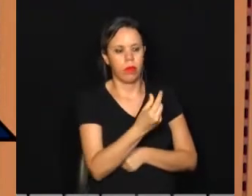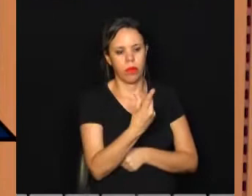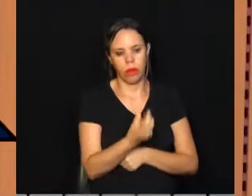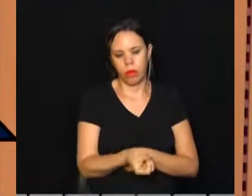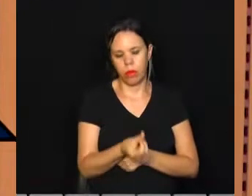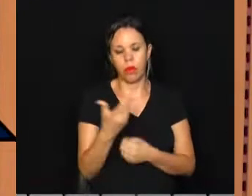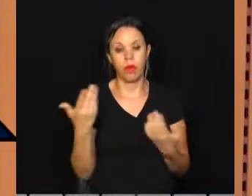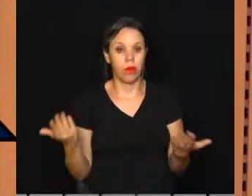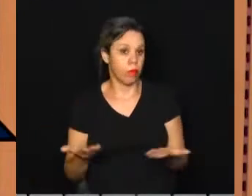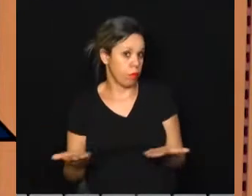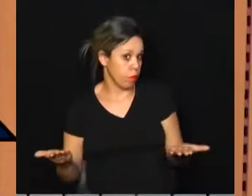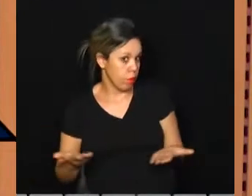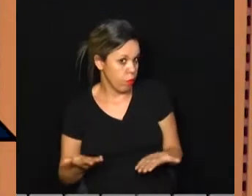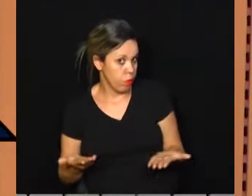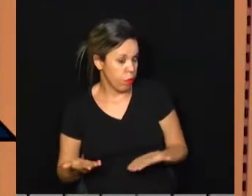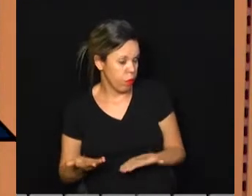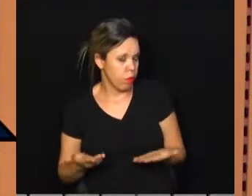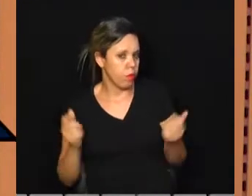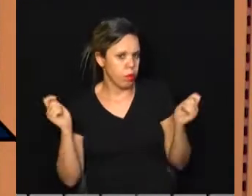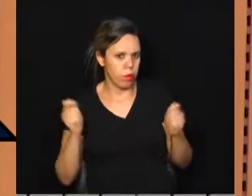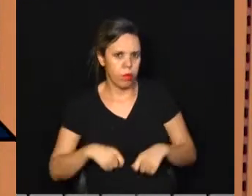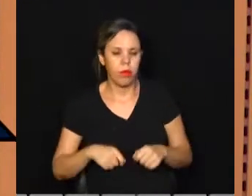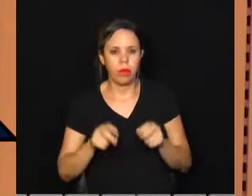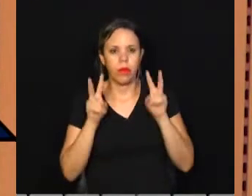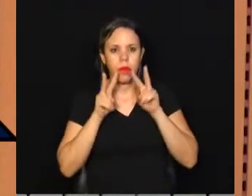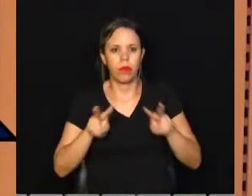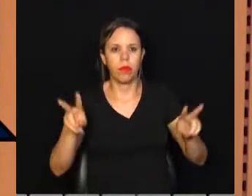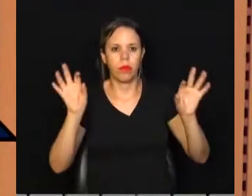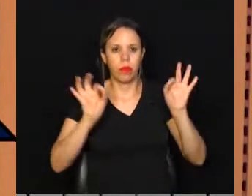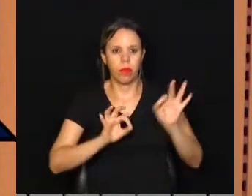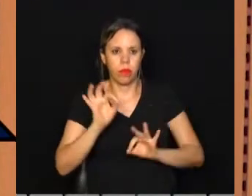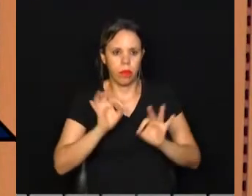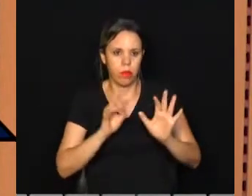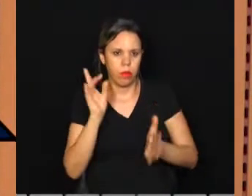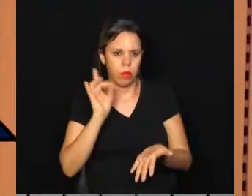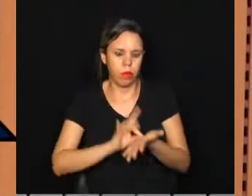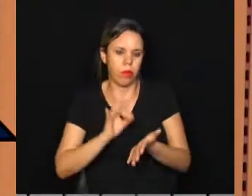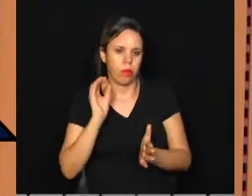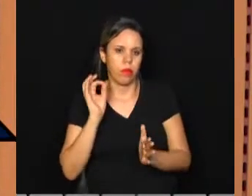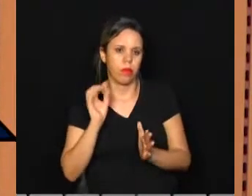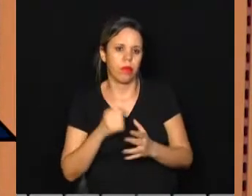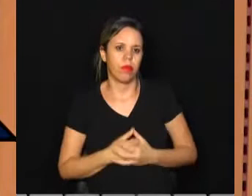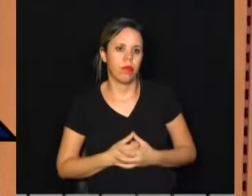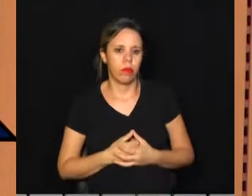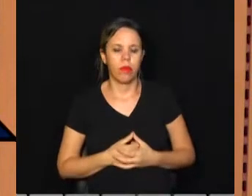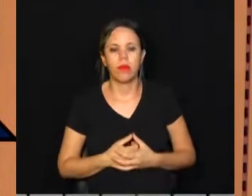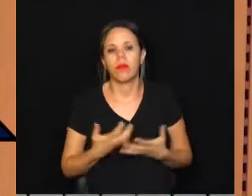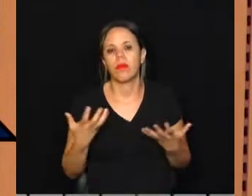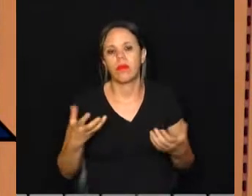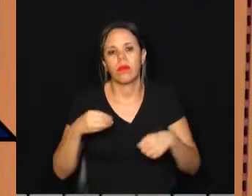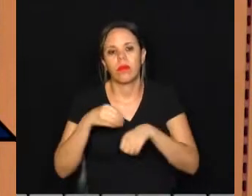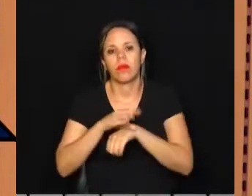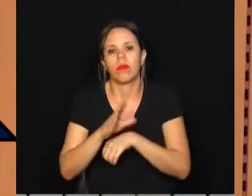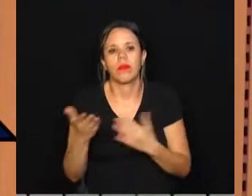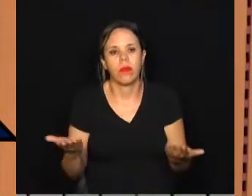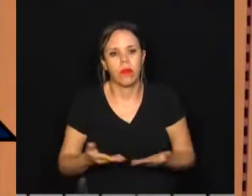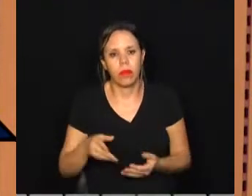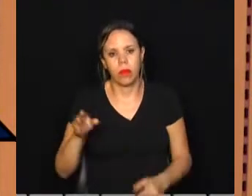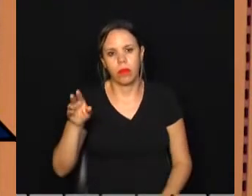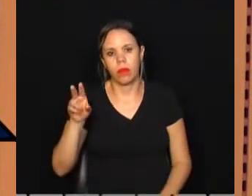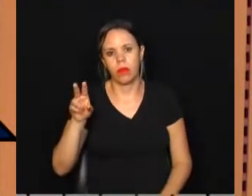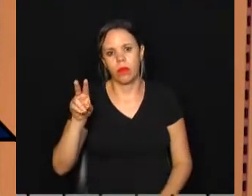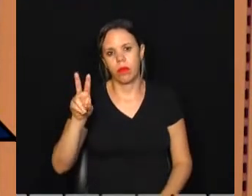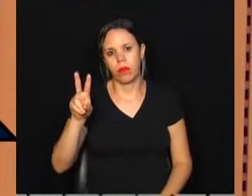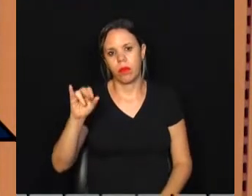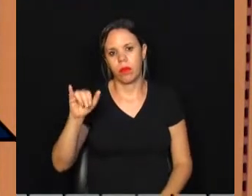quem sabe agora nós possamos ver esse plano também consolidado. Então, eu queria passar a palavra à Tiche, né, para que